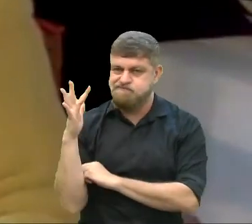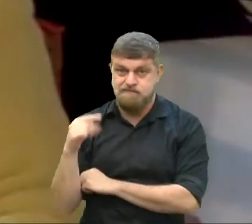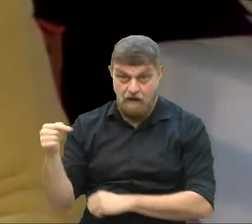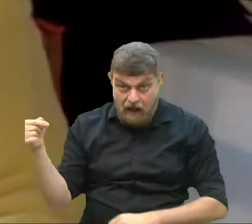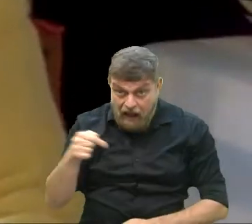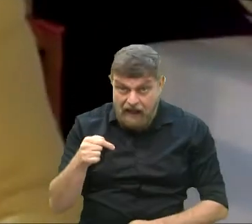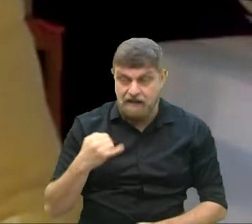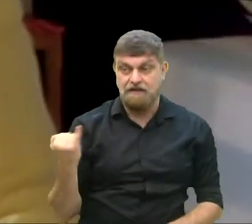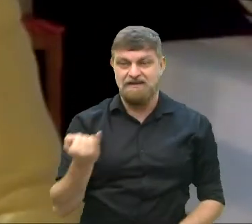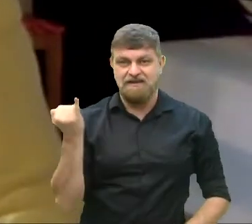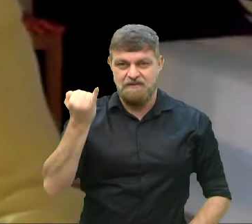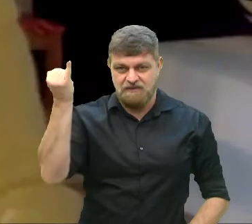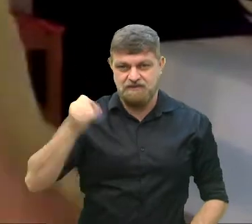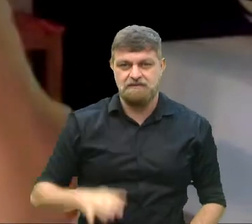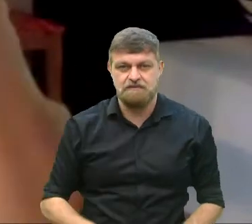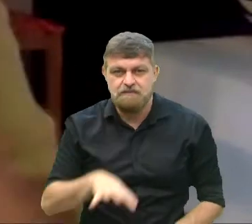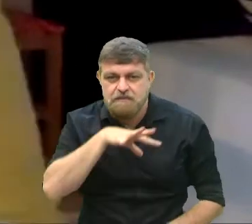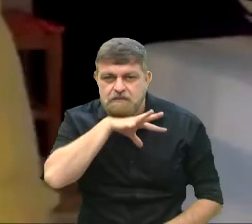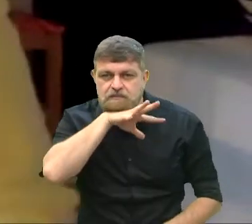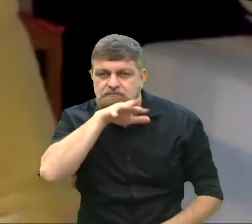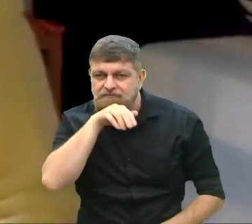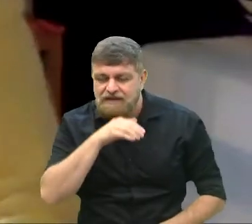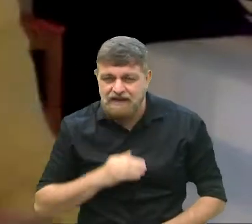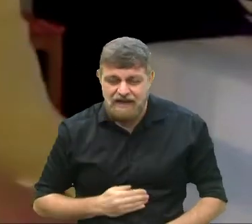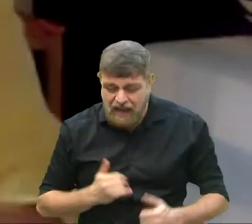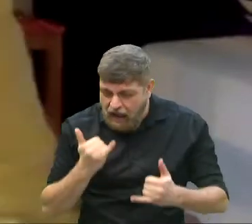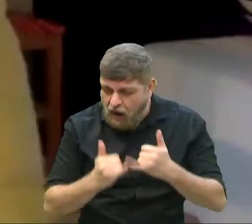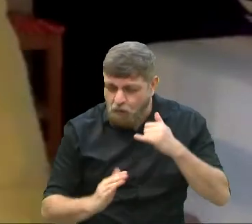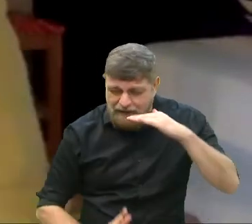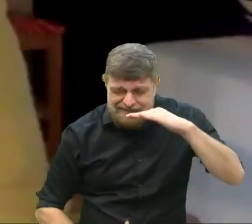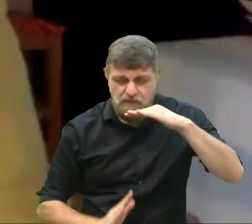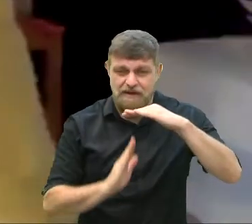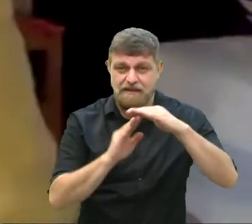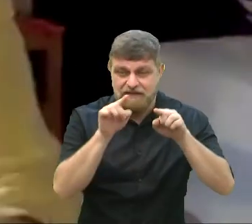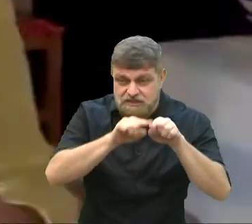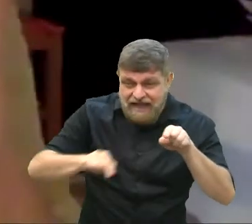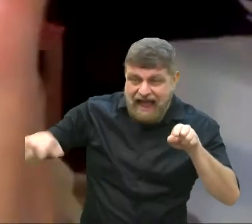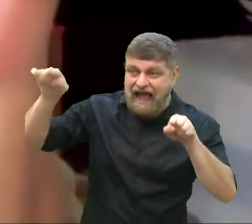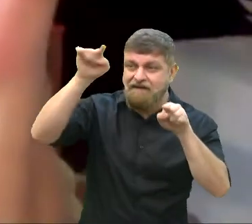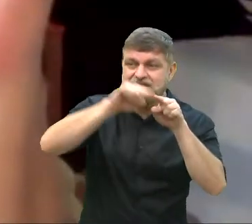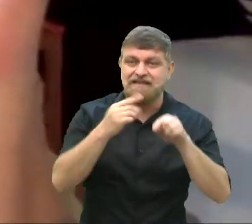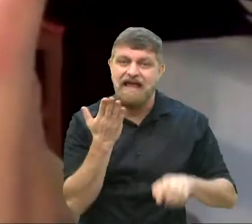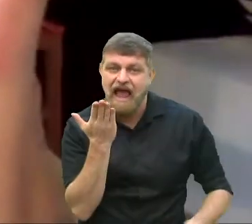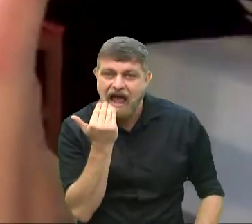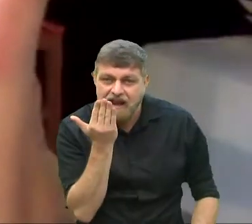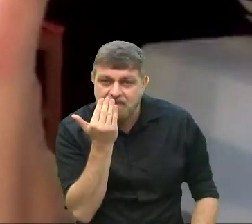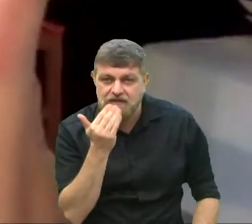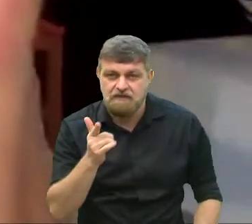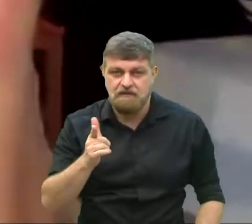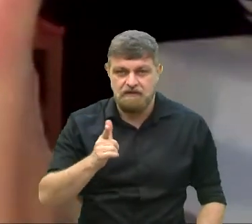E por ser uma espécie que é quase de topo da sua cadeia alimentar, ele tem